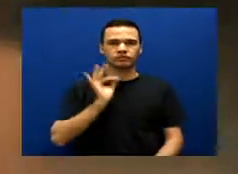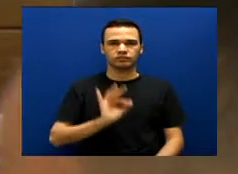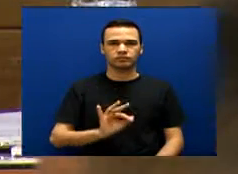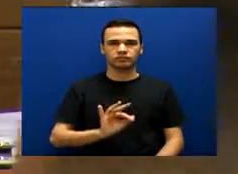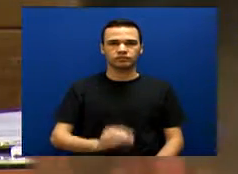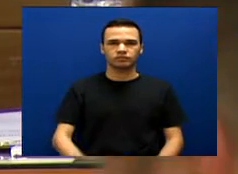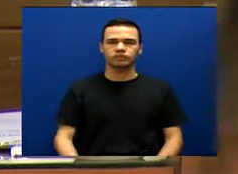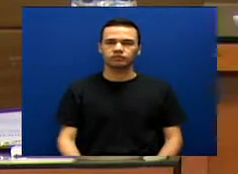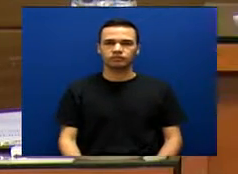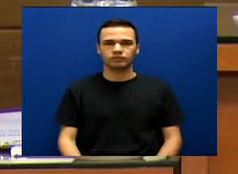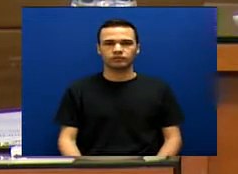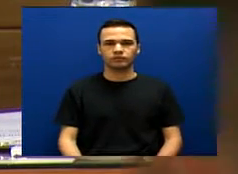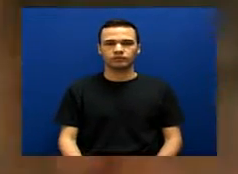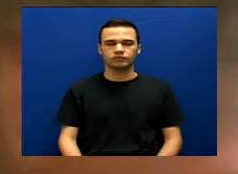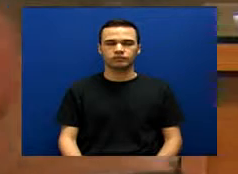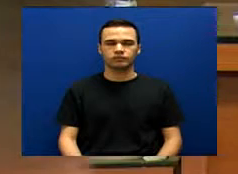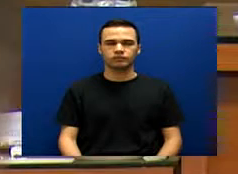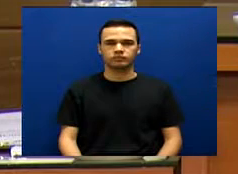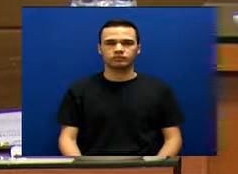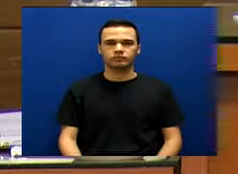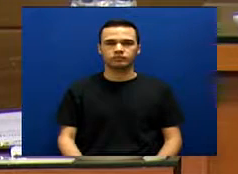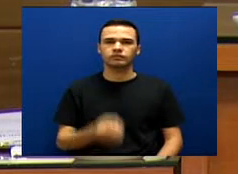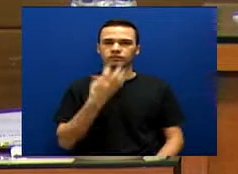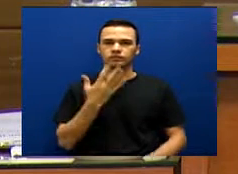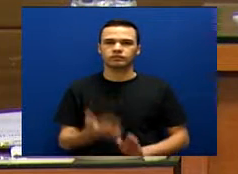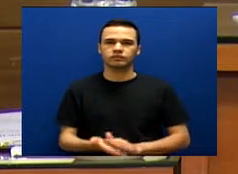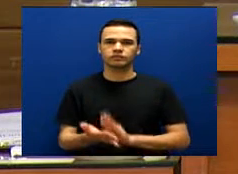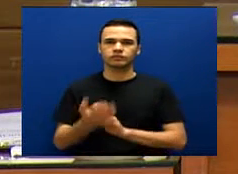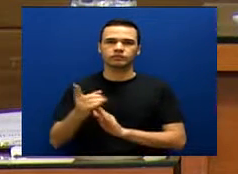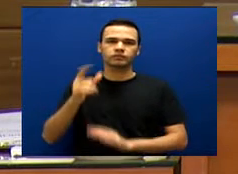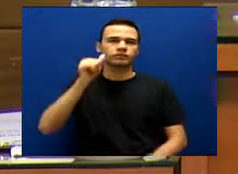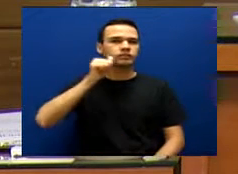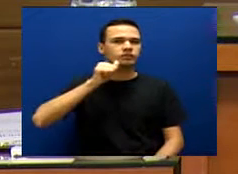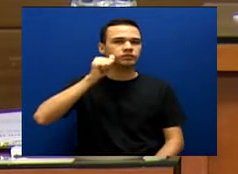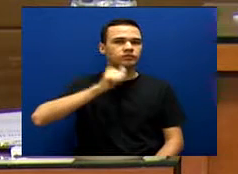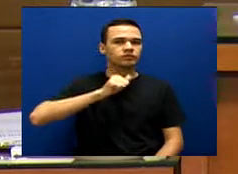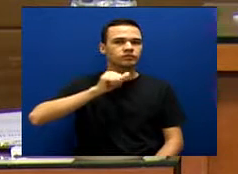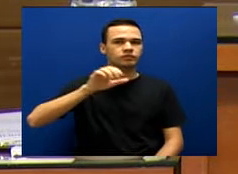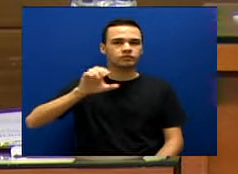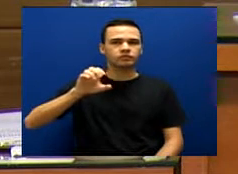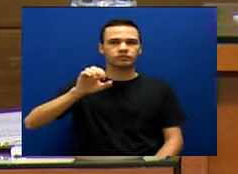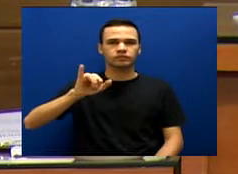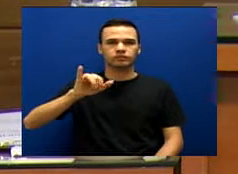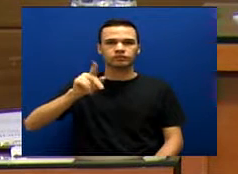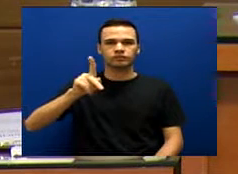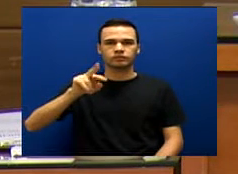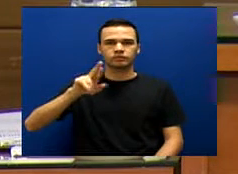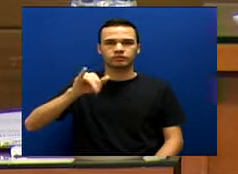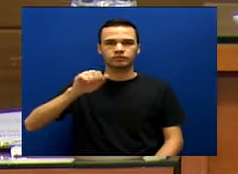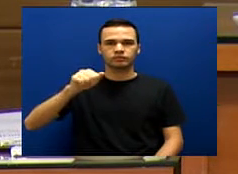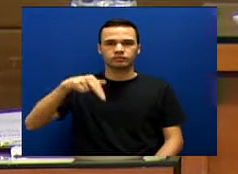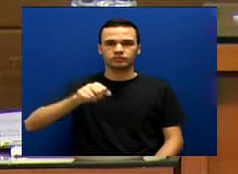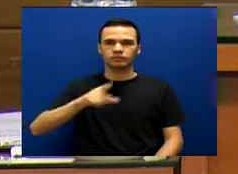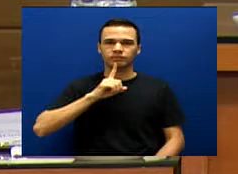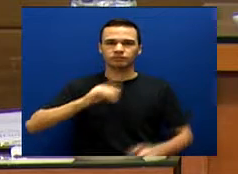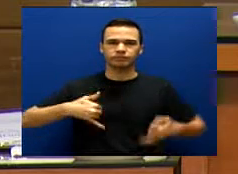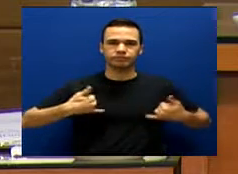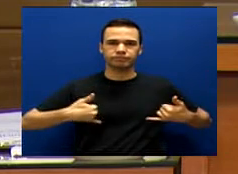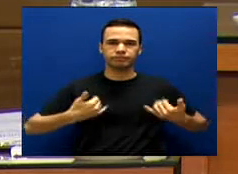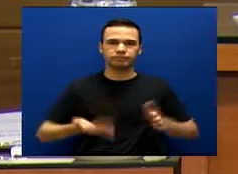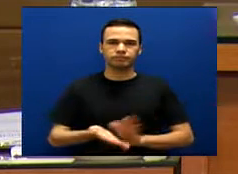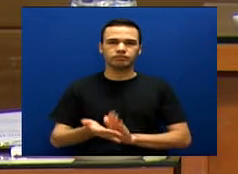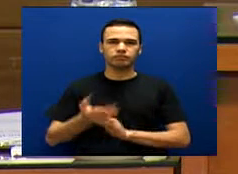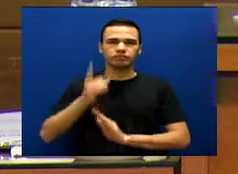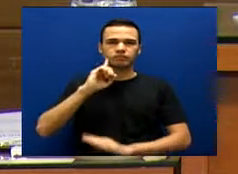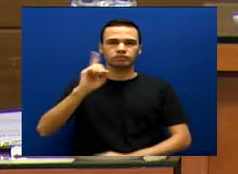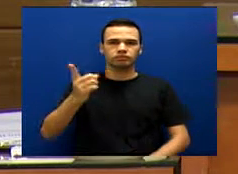Garcia. Votos de congratulações à senhora Cipriana Maria de Souza, pela passagem da sua data